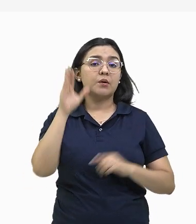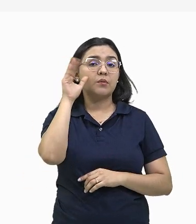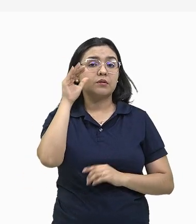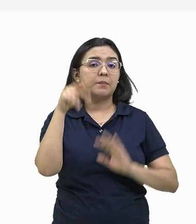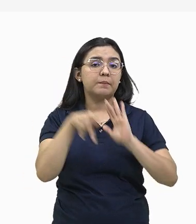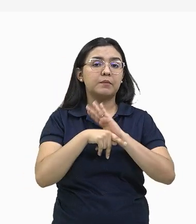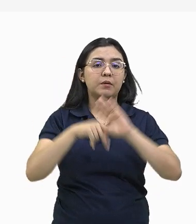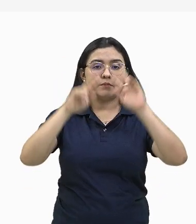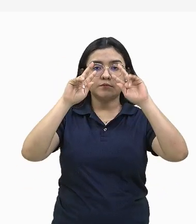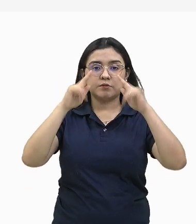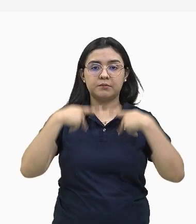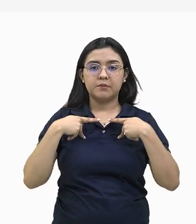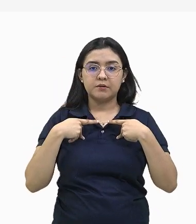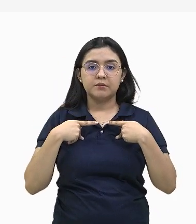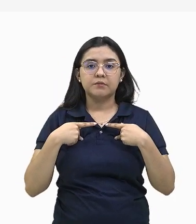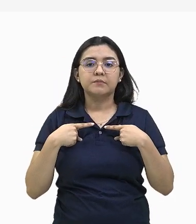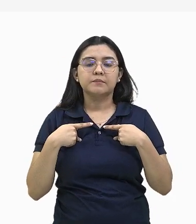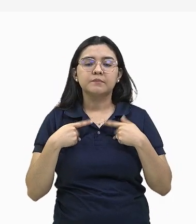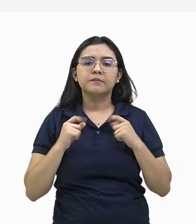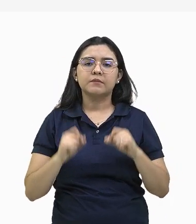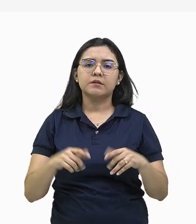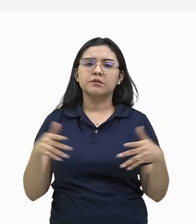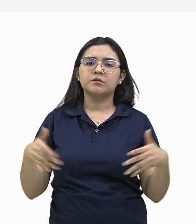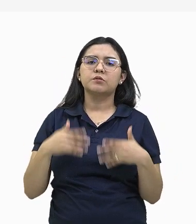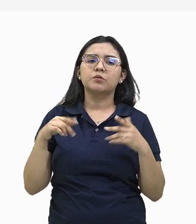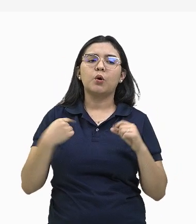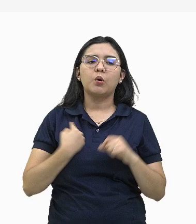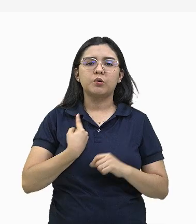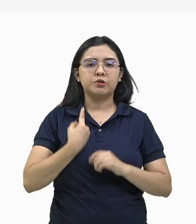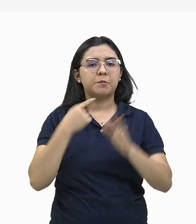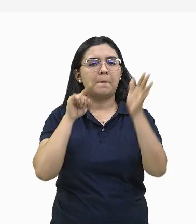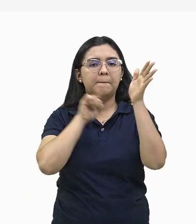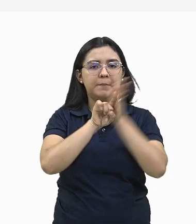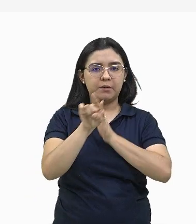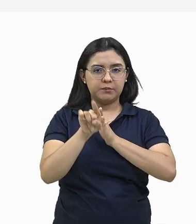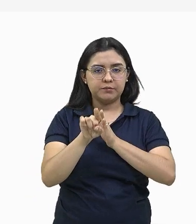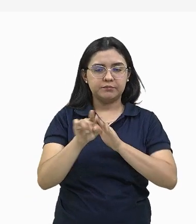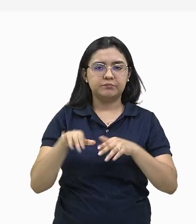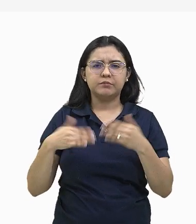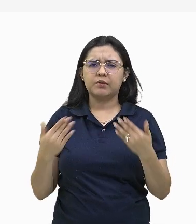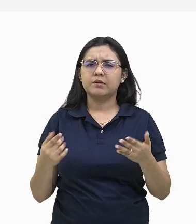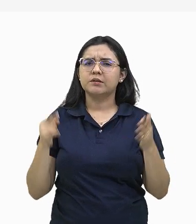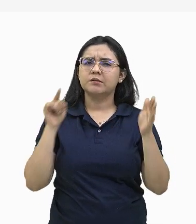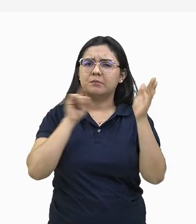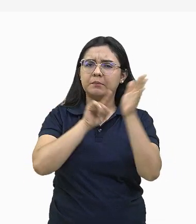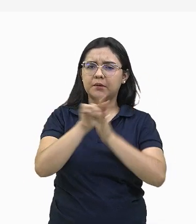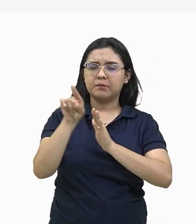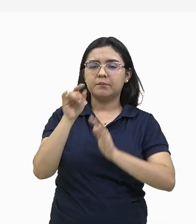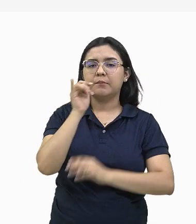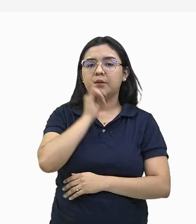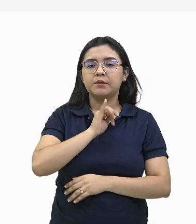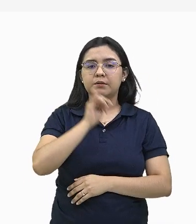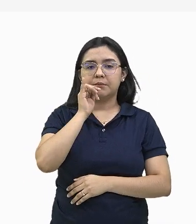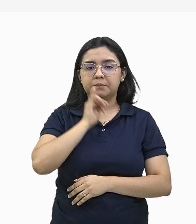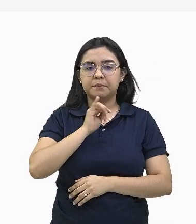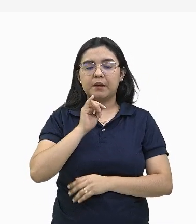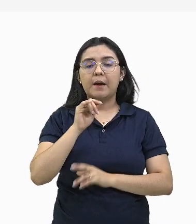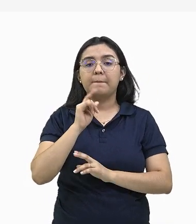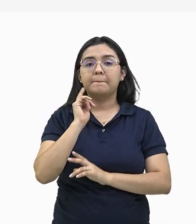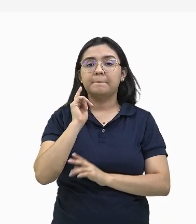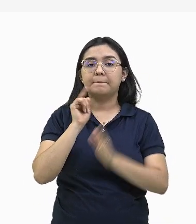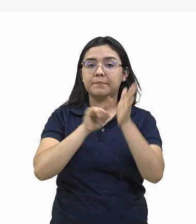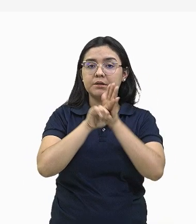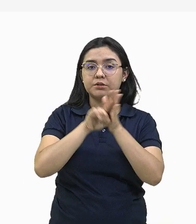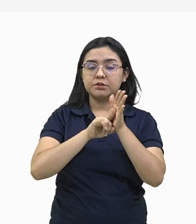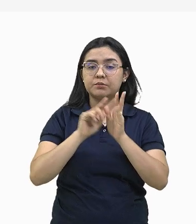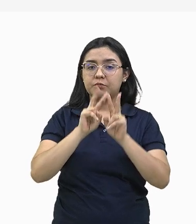humana, faz com que a gente faça o quê? Perguntas. E as perguntas, né, como por exemplo, uma pergunta